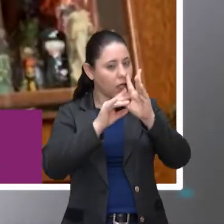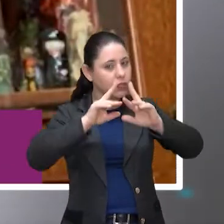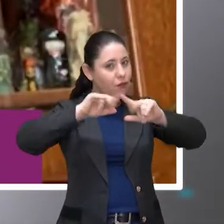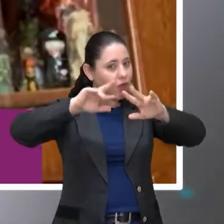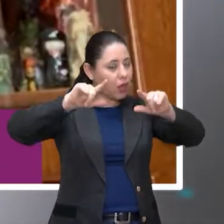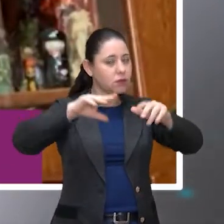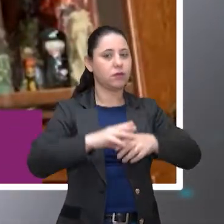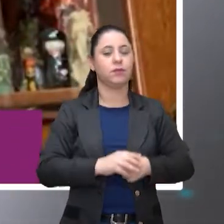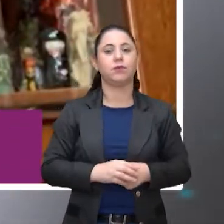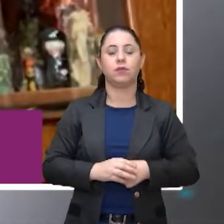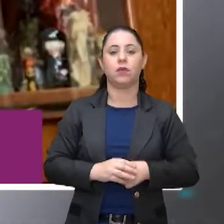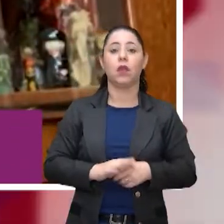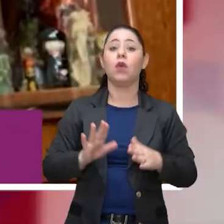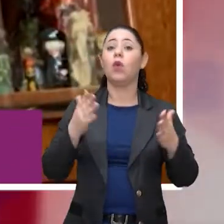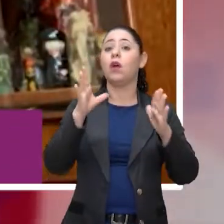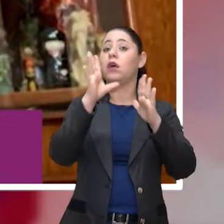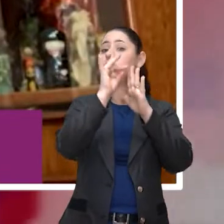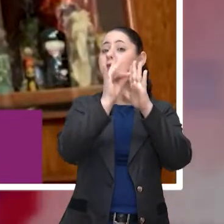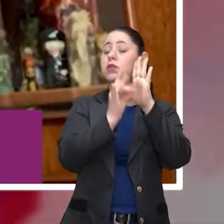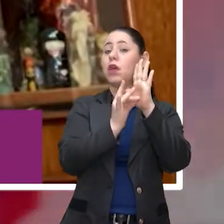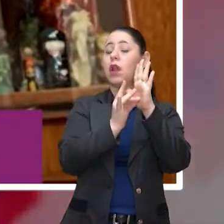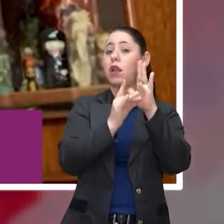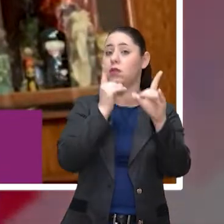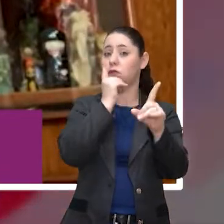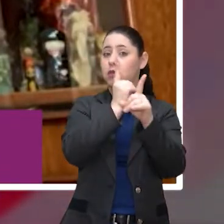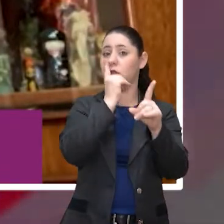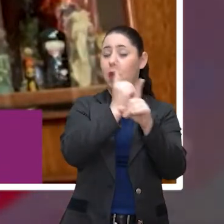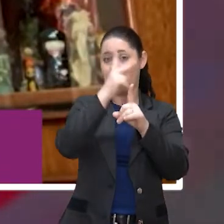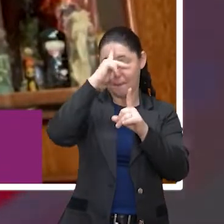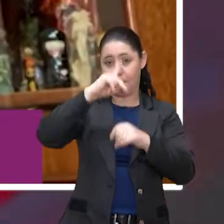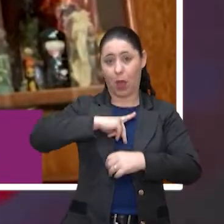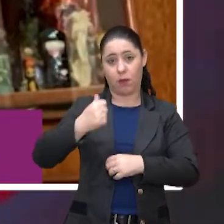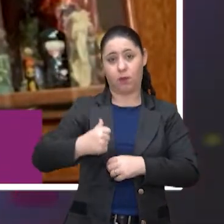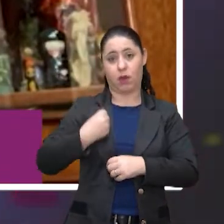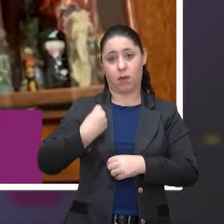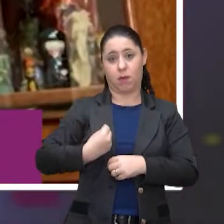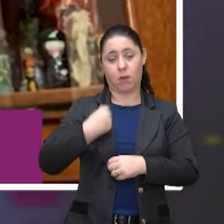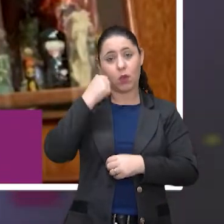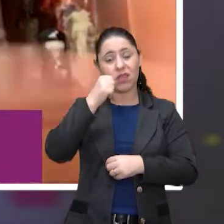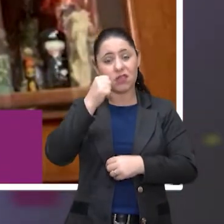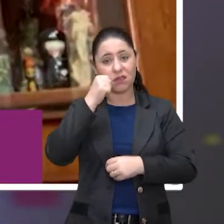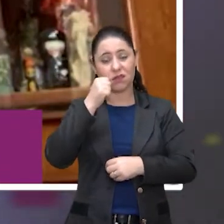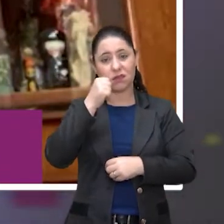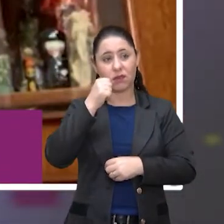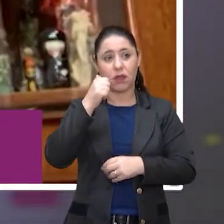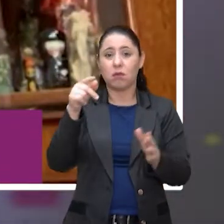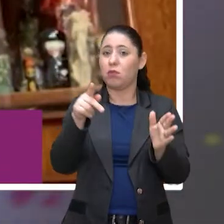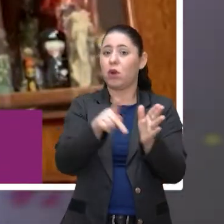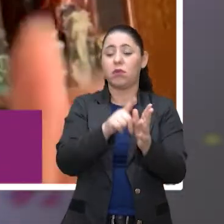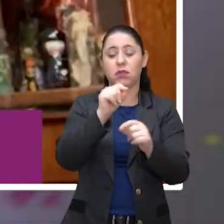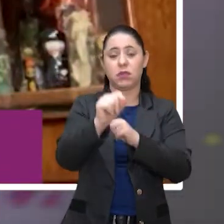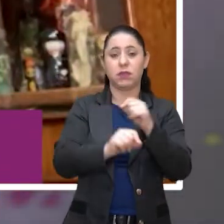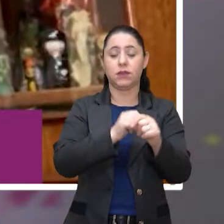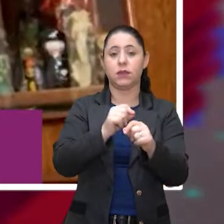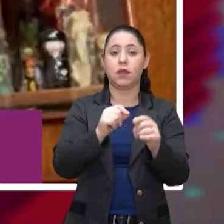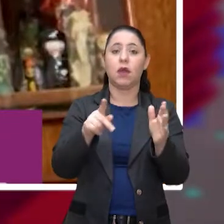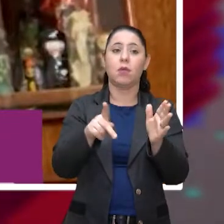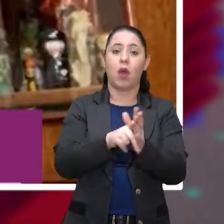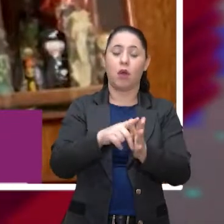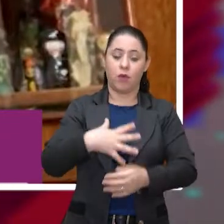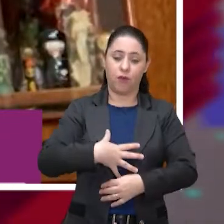detectáveis incluem os fatores da própria mulher, que são os fatores relacionados à reprodução, que